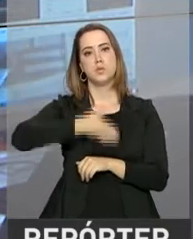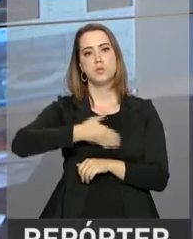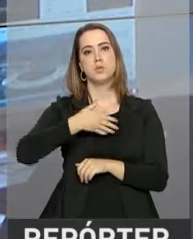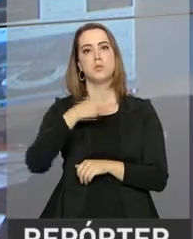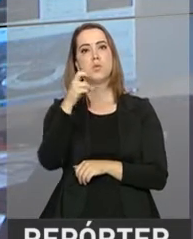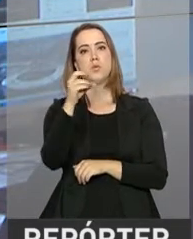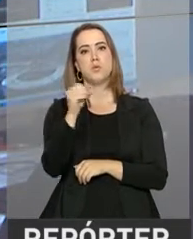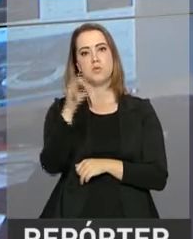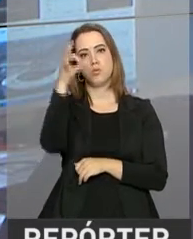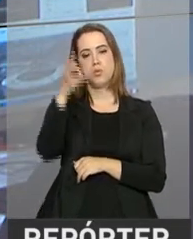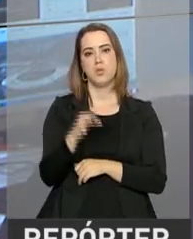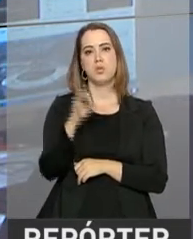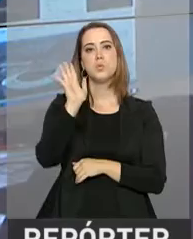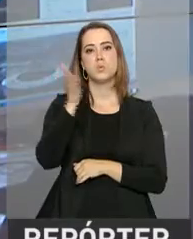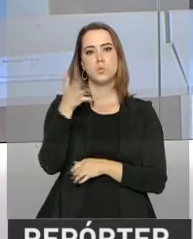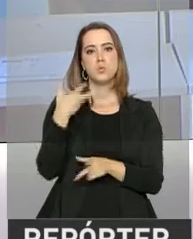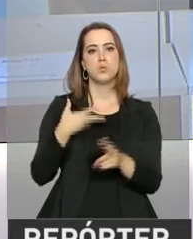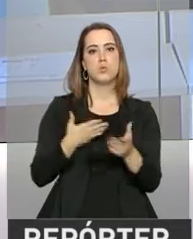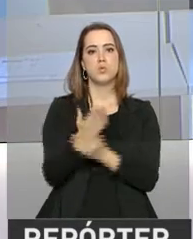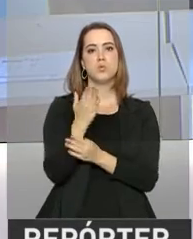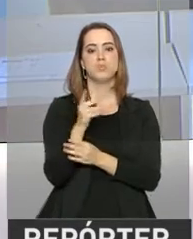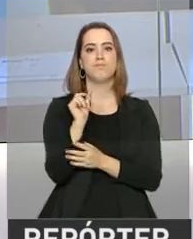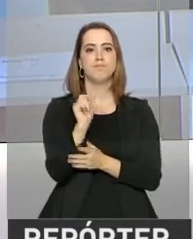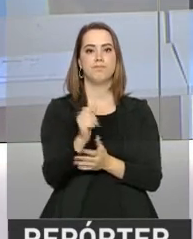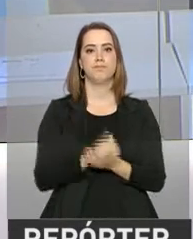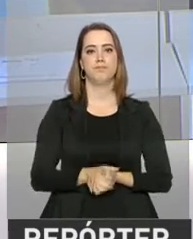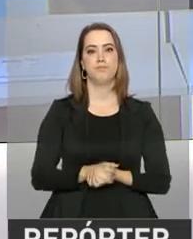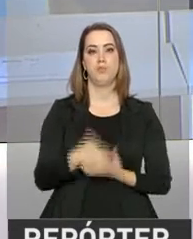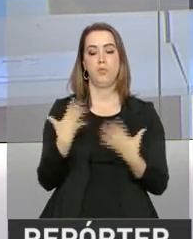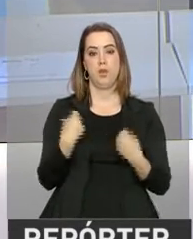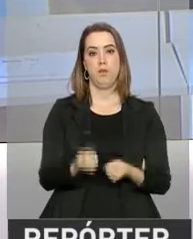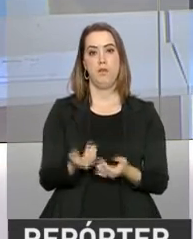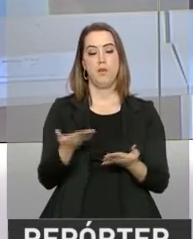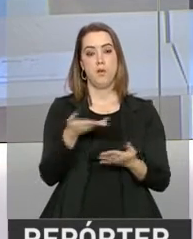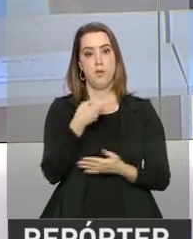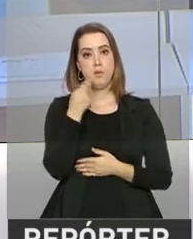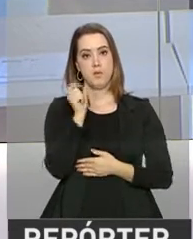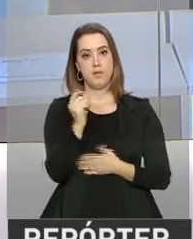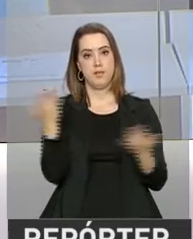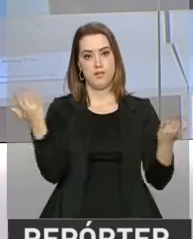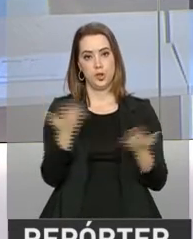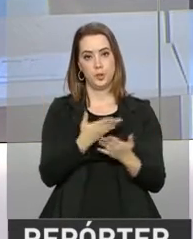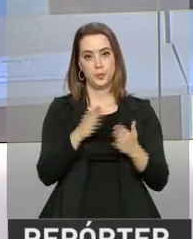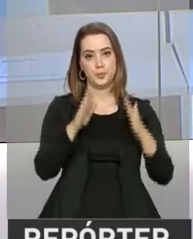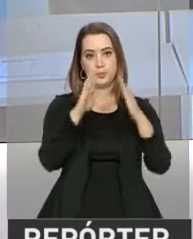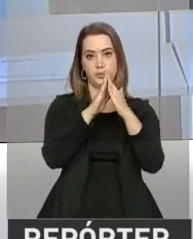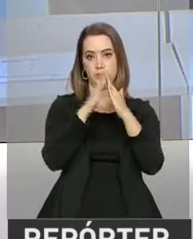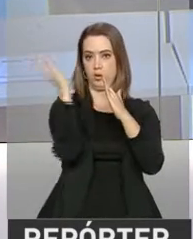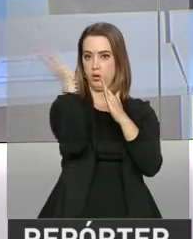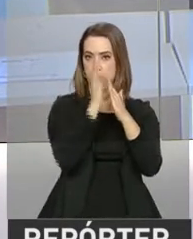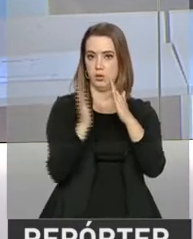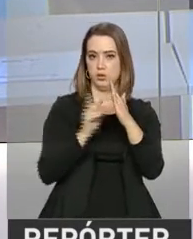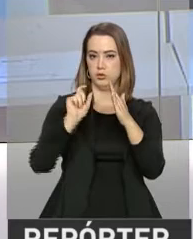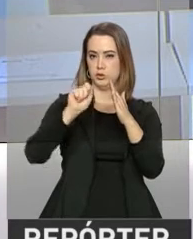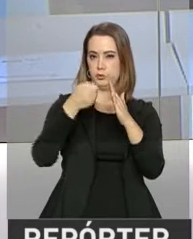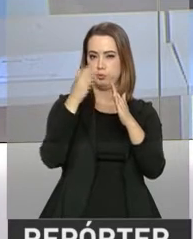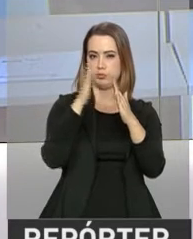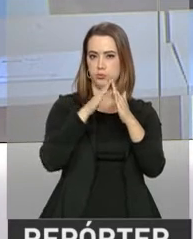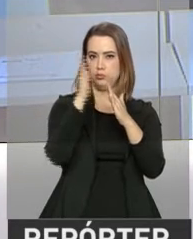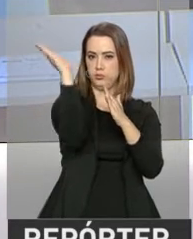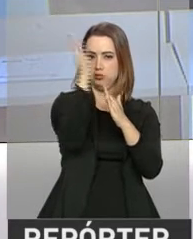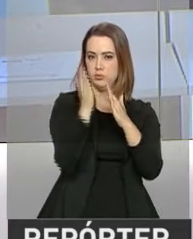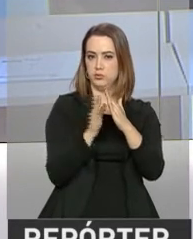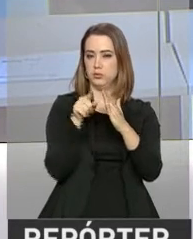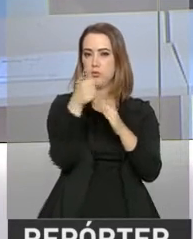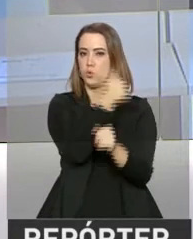conseguiram a revalidação do diploma. Vamos falar agora de Casa Brasil. Além de exposições, apresentações musicais,